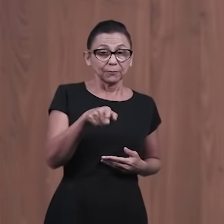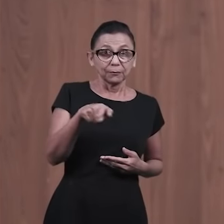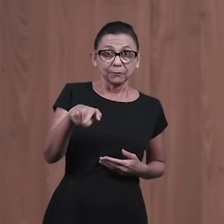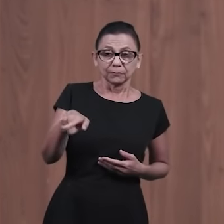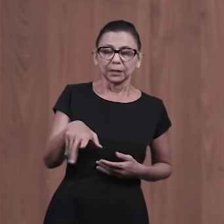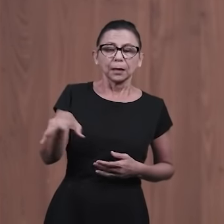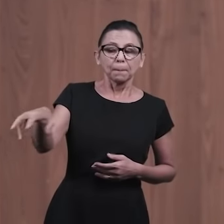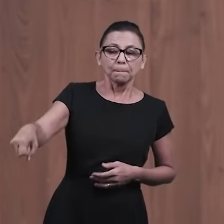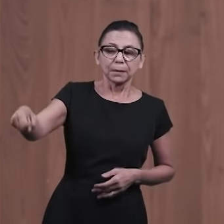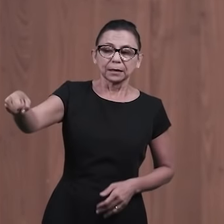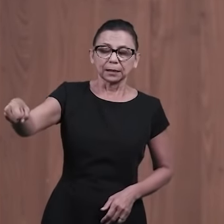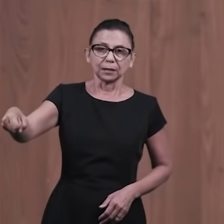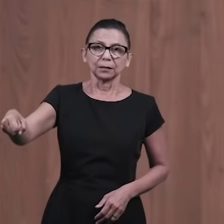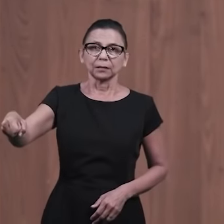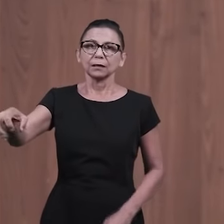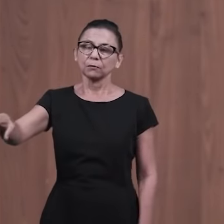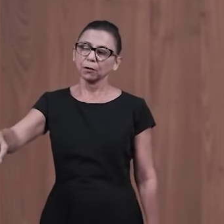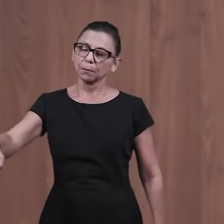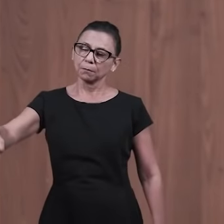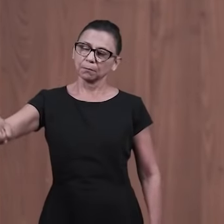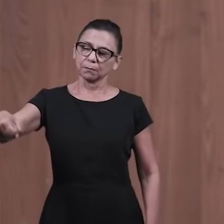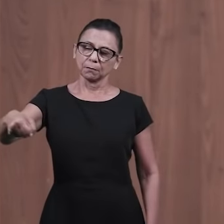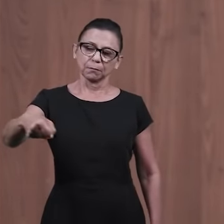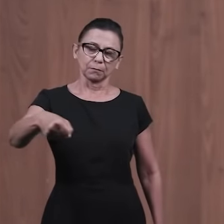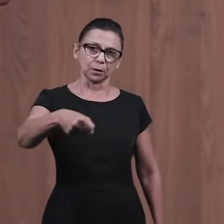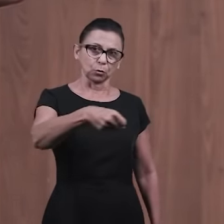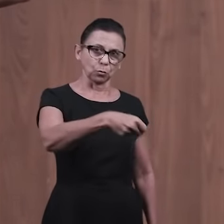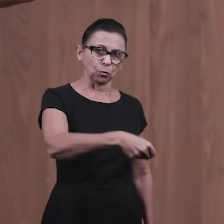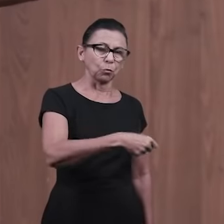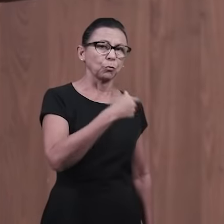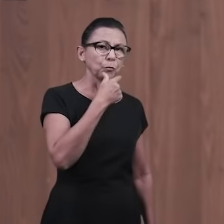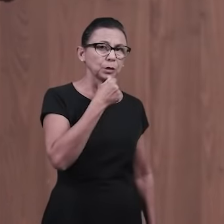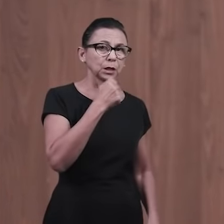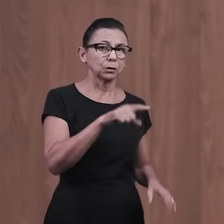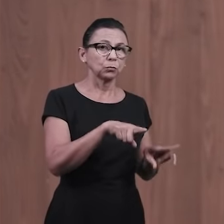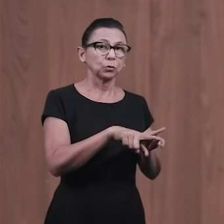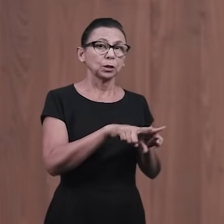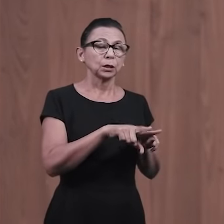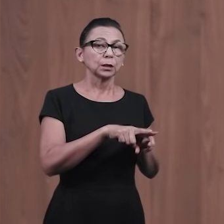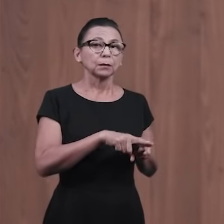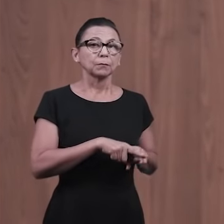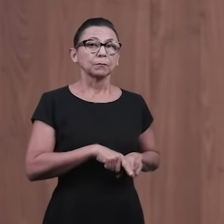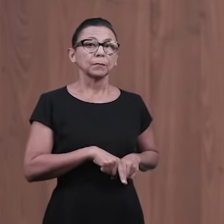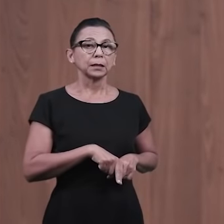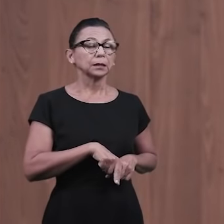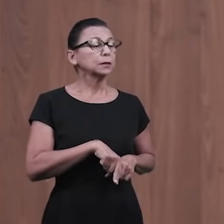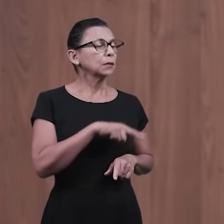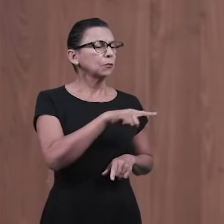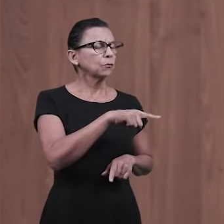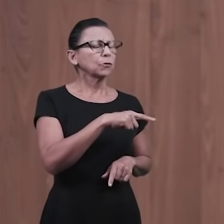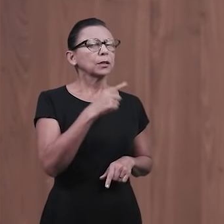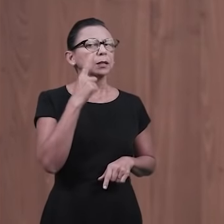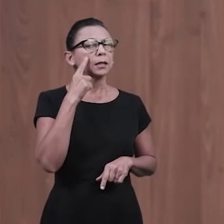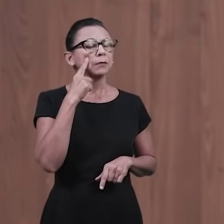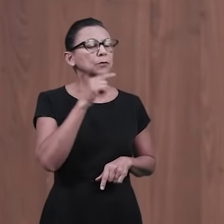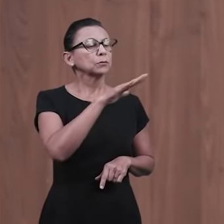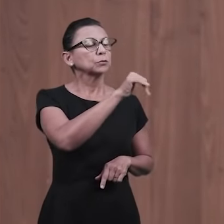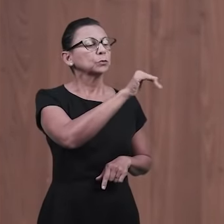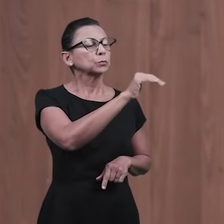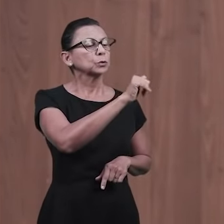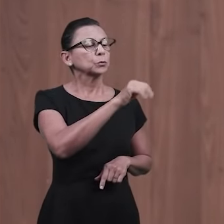busca exatamente a mãe de Moisés, Joquebede. E a filha de Faraó dá uma ordem a Joquebede, cuida do menino. Quando